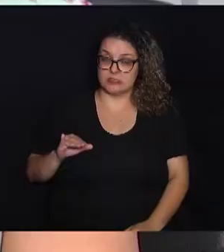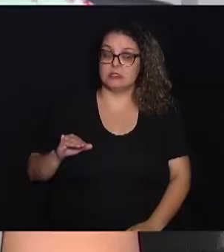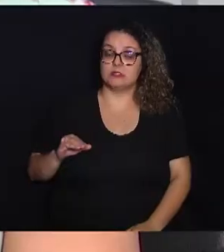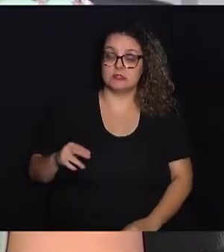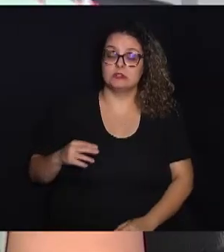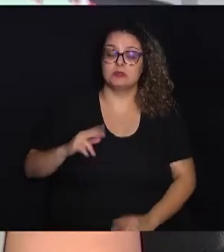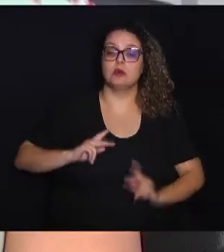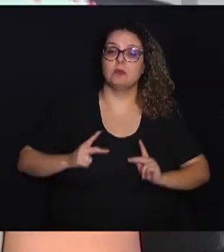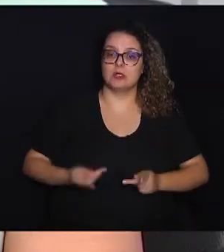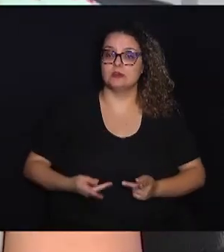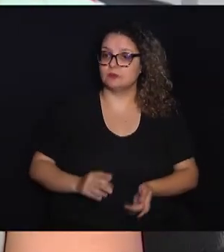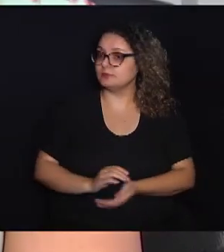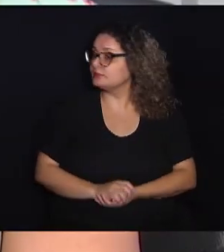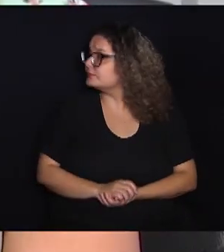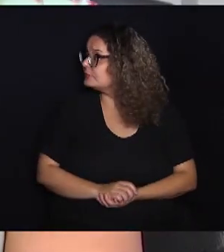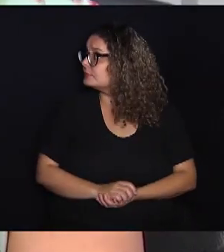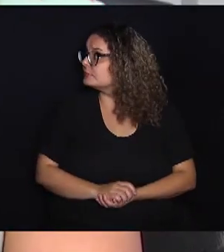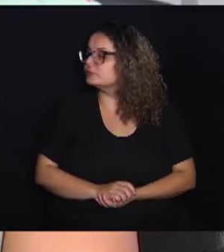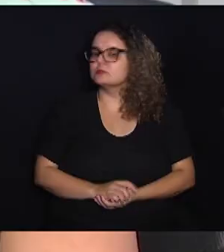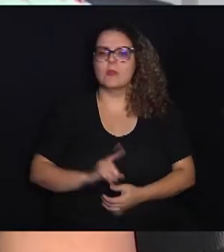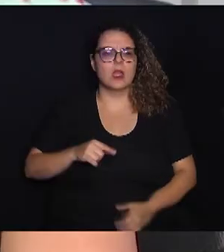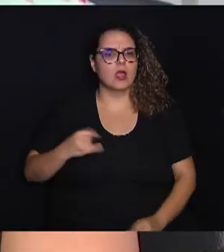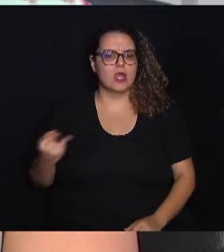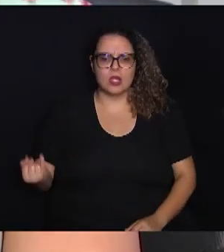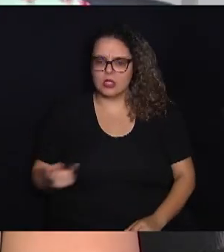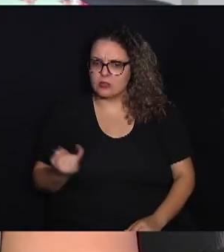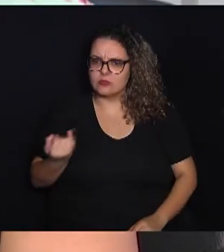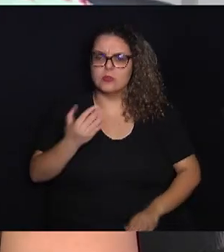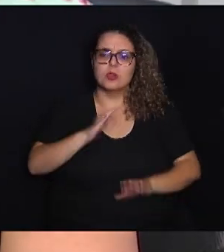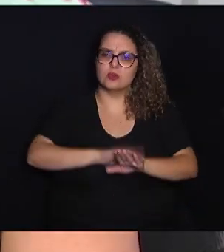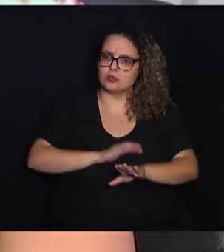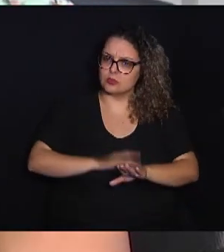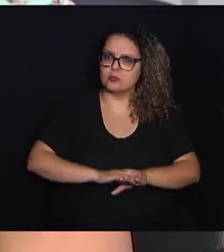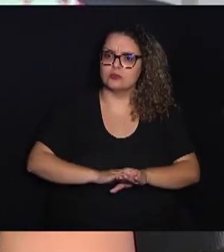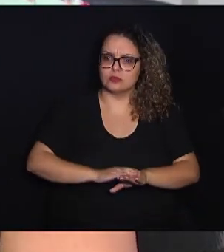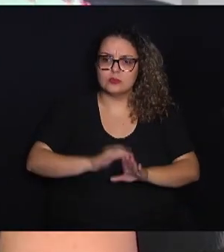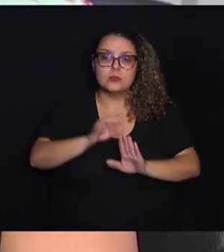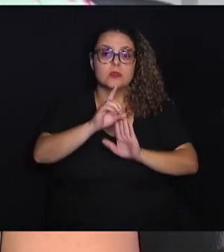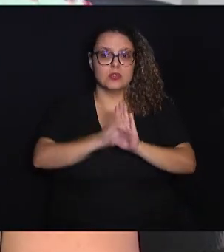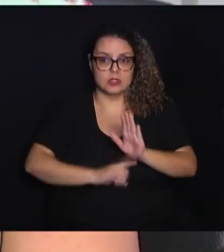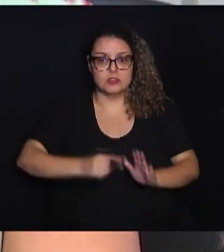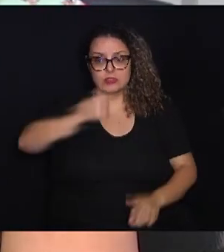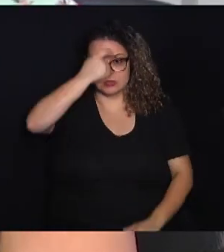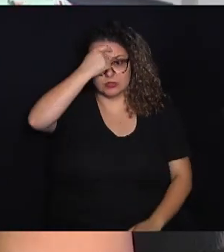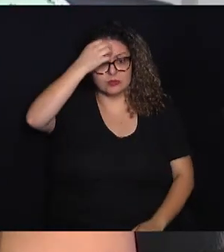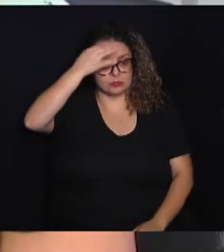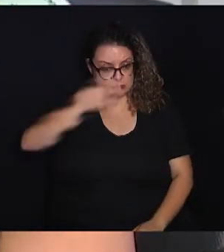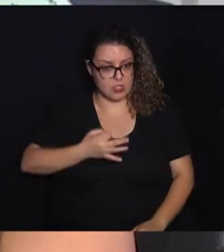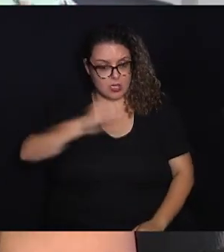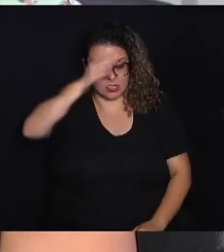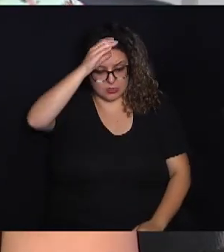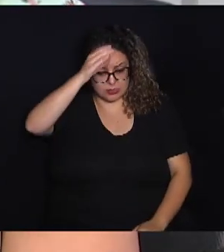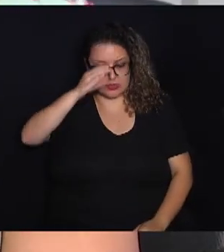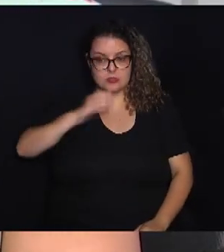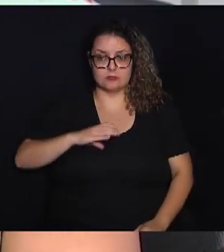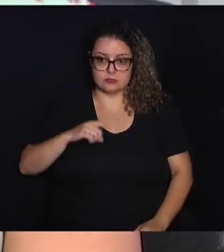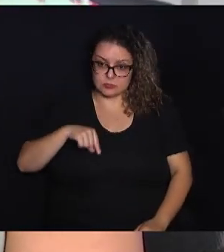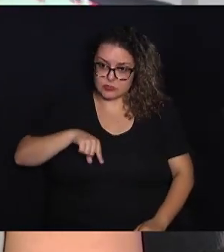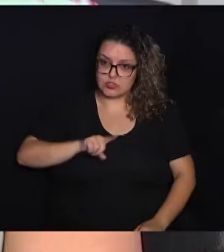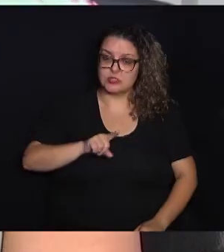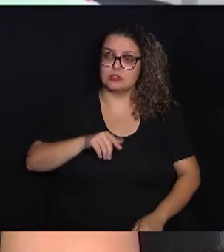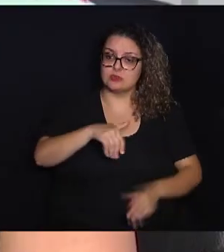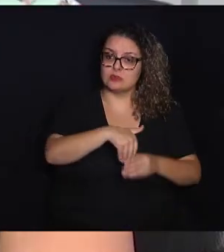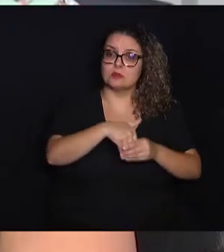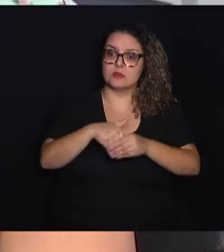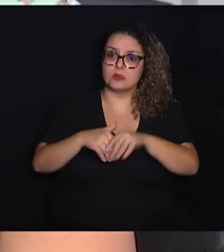Unicamp. É extremamente importante mesmo exercer o direito de cidadão, o direito de votar.